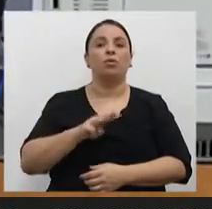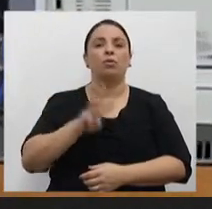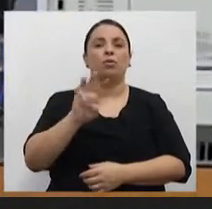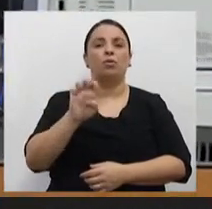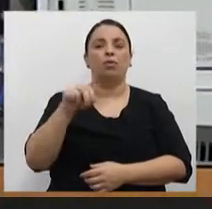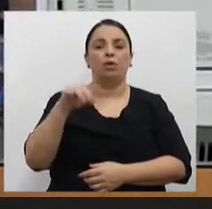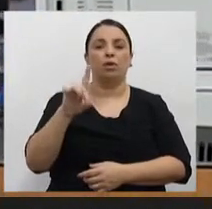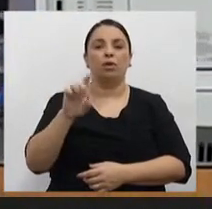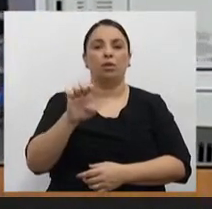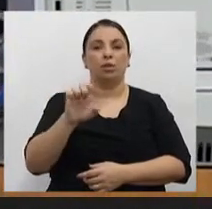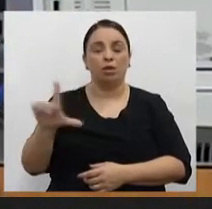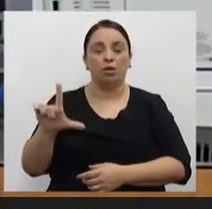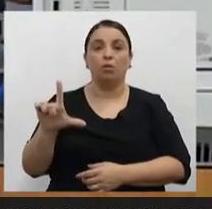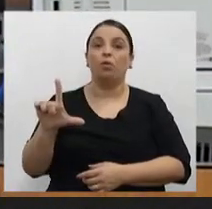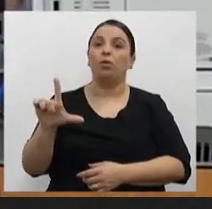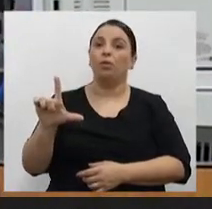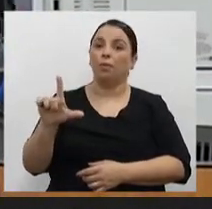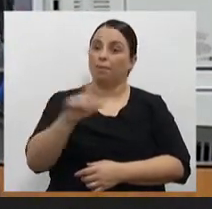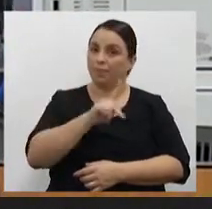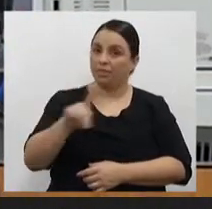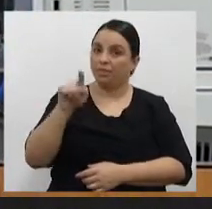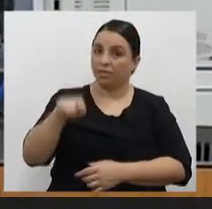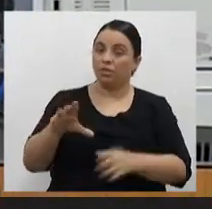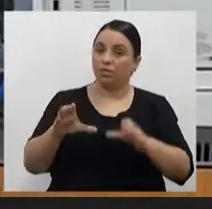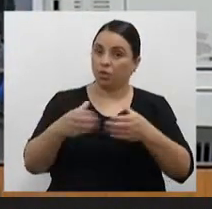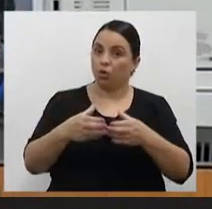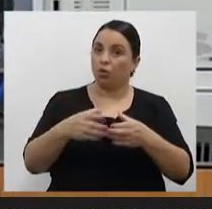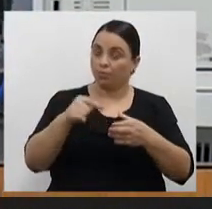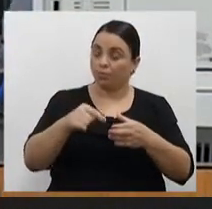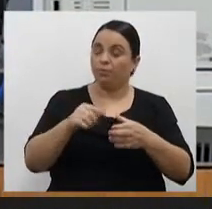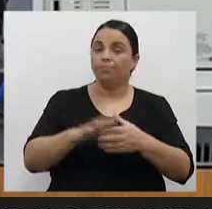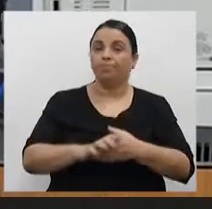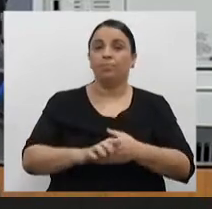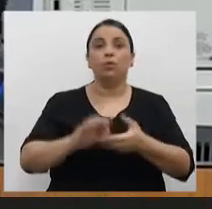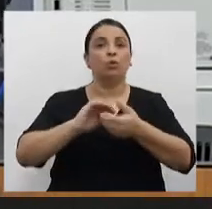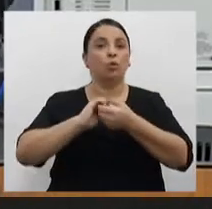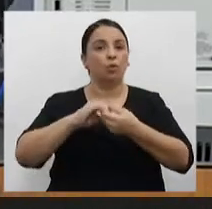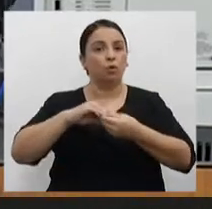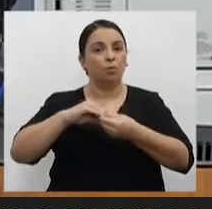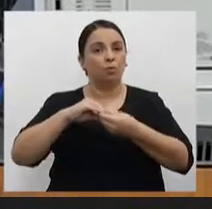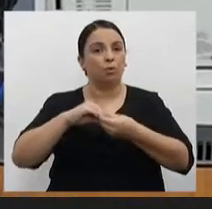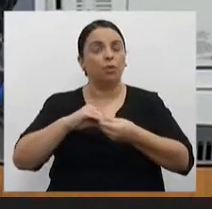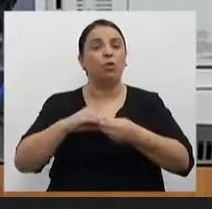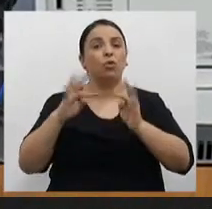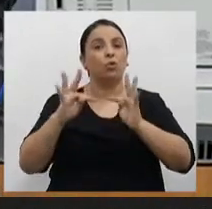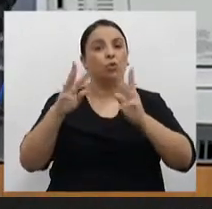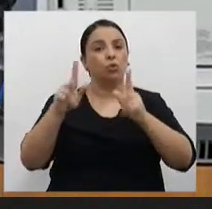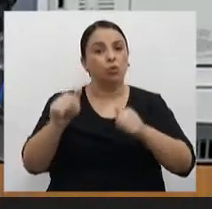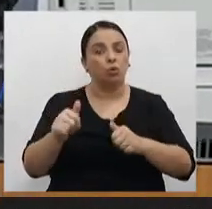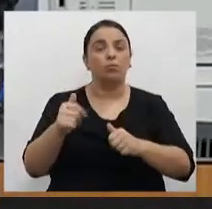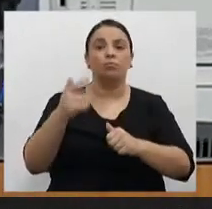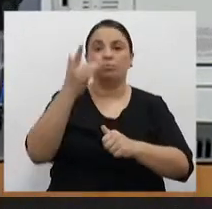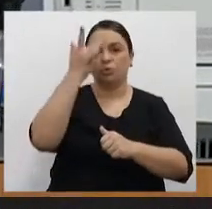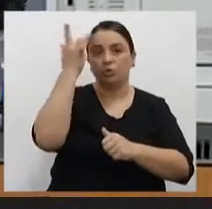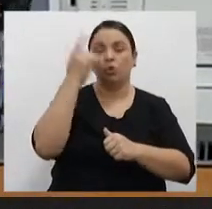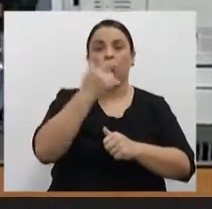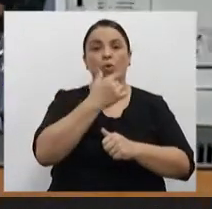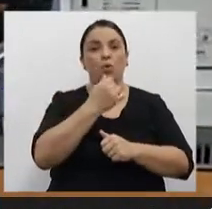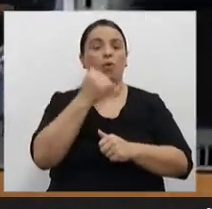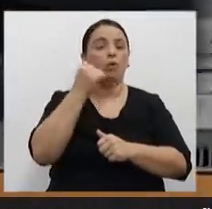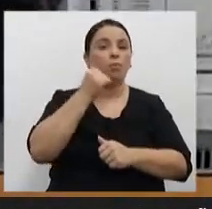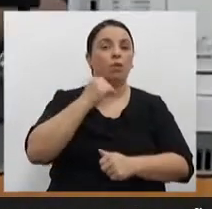cumprimentando a todos os colegas deputados e deputadas que estão de forma remota e a todos